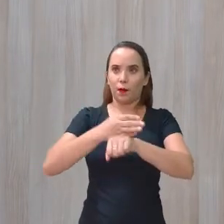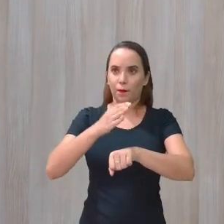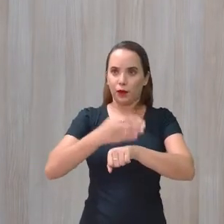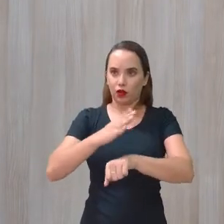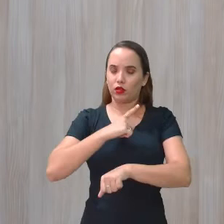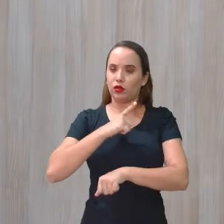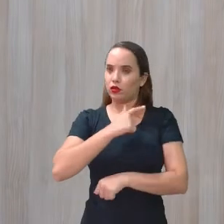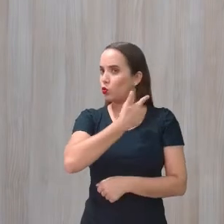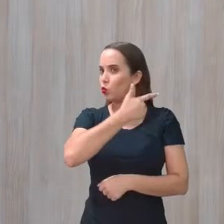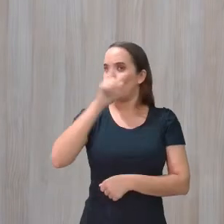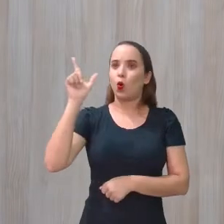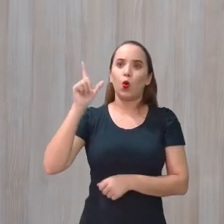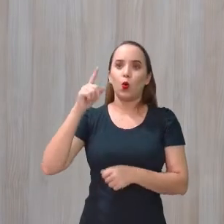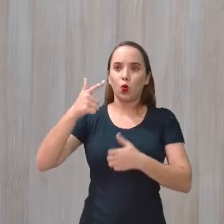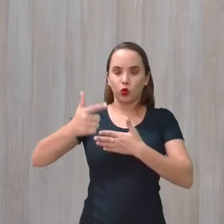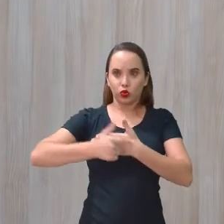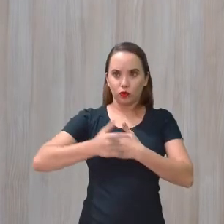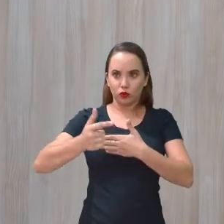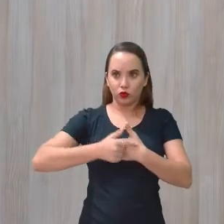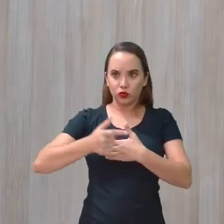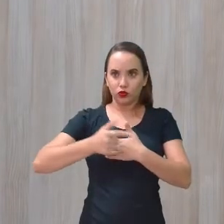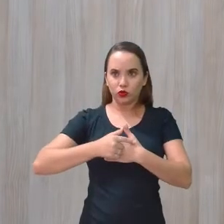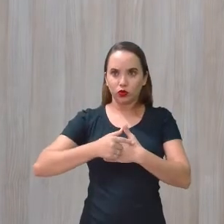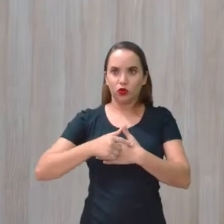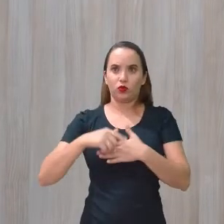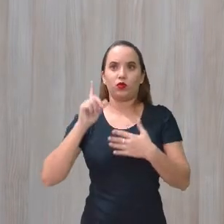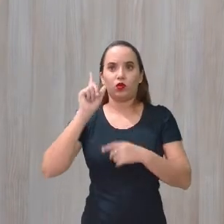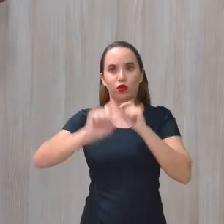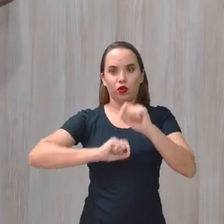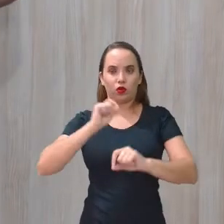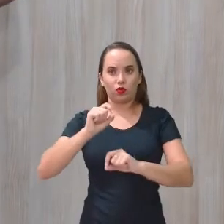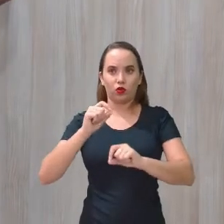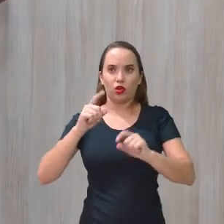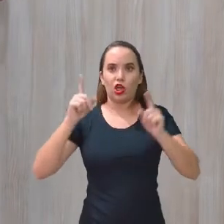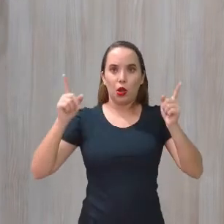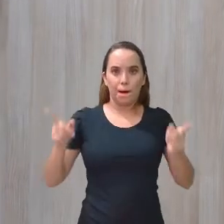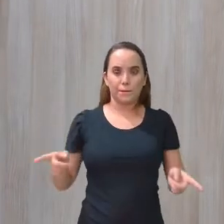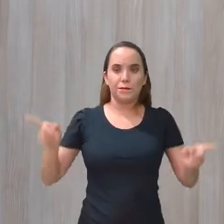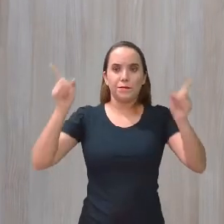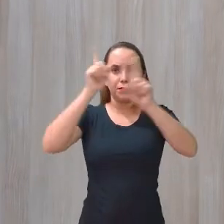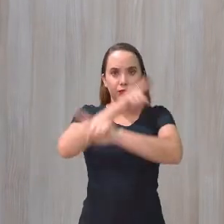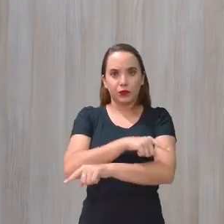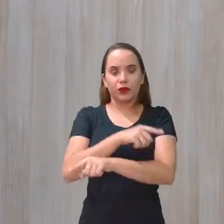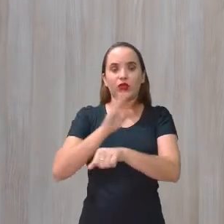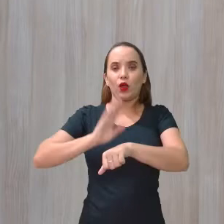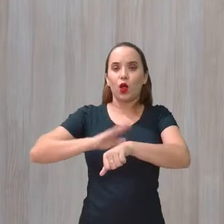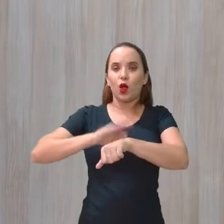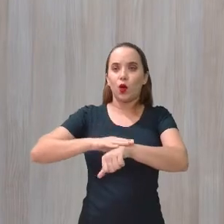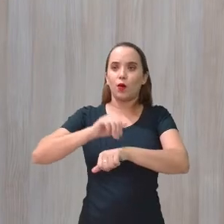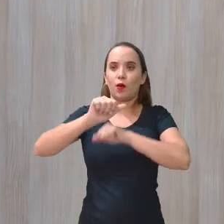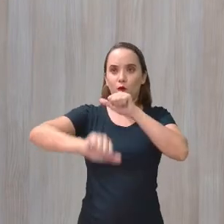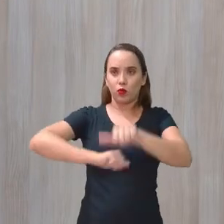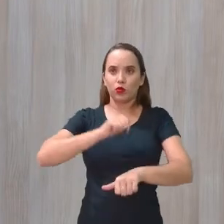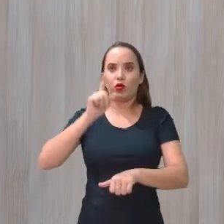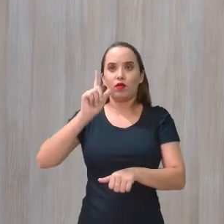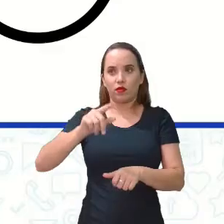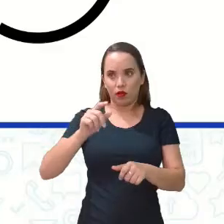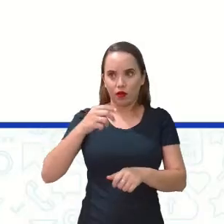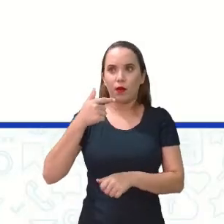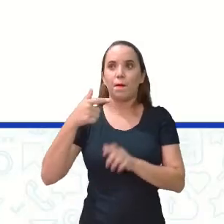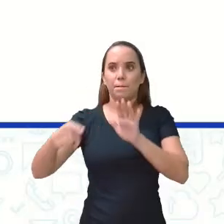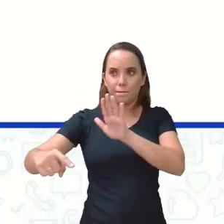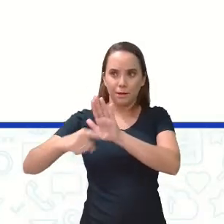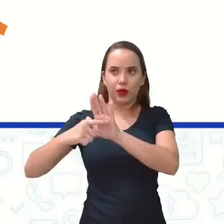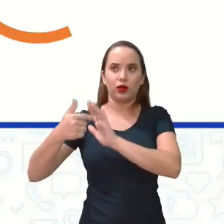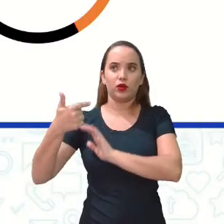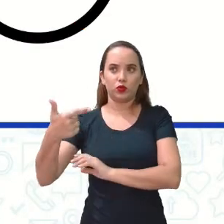um outro funcionamento, né? Ou seja, aquele 250 passando para o outro lado, ele passa menos 250. Isso